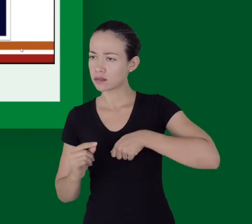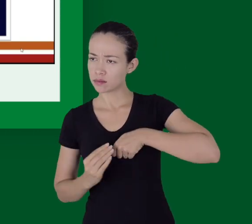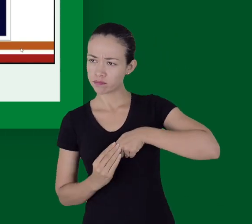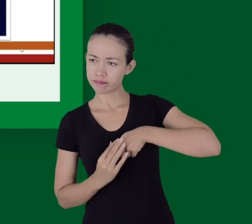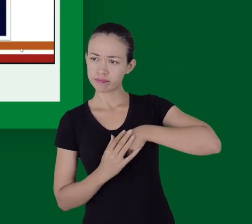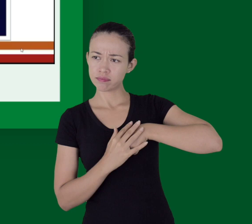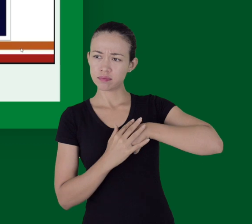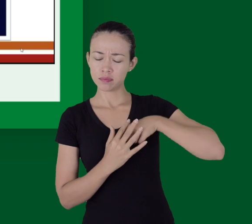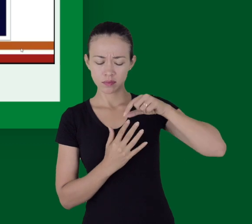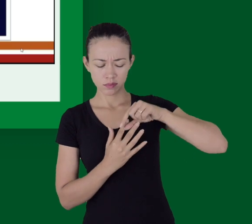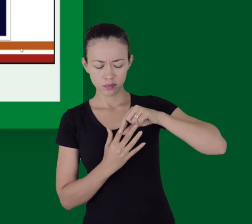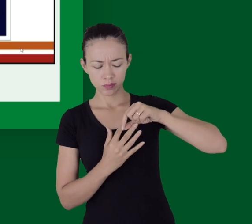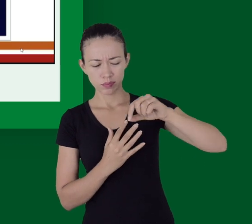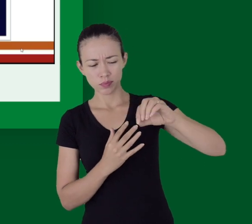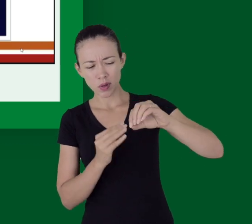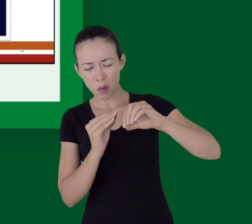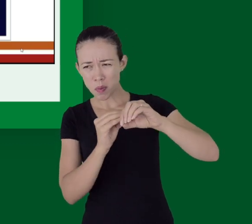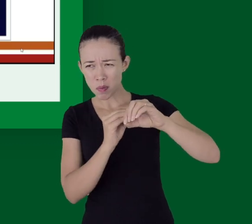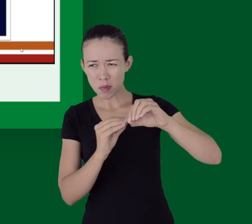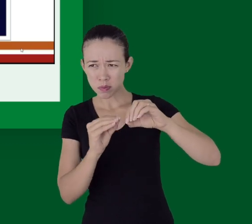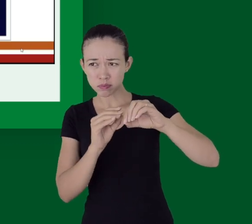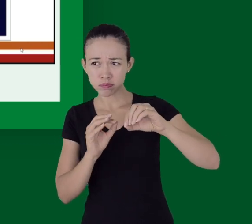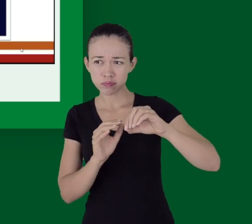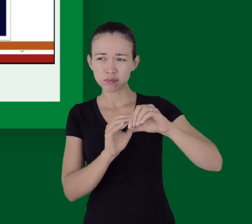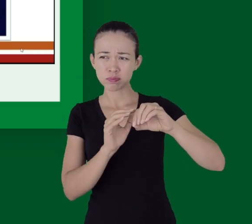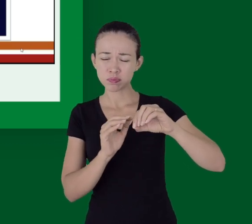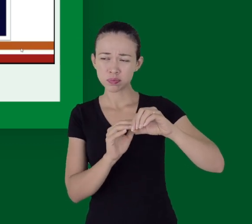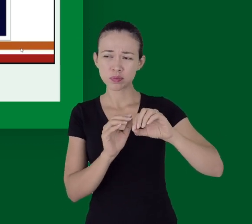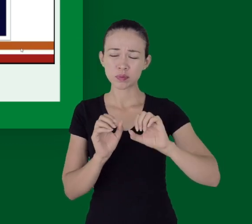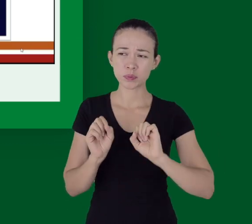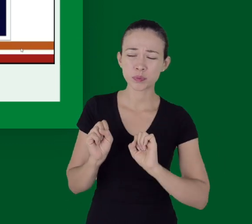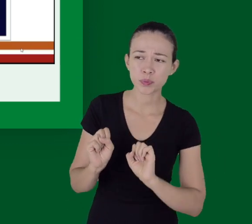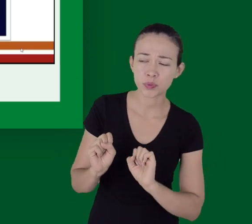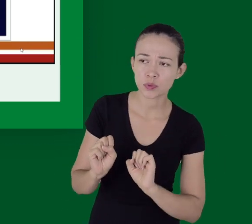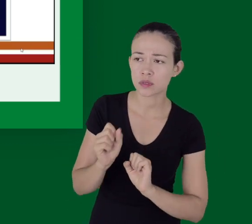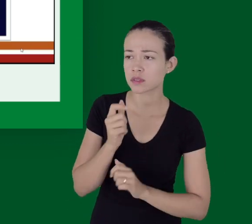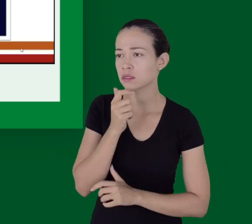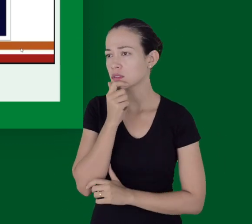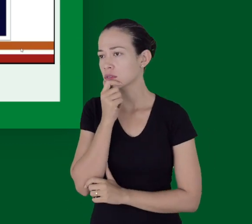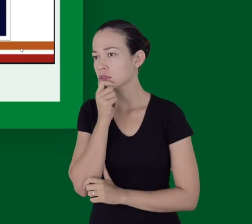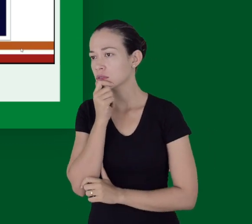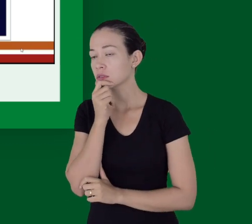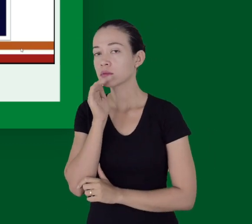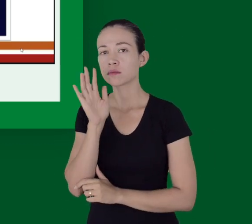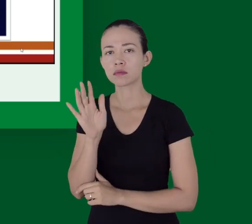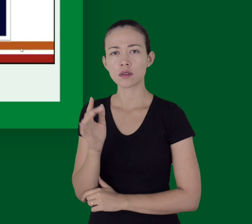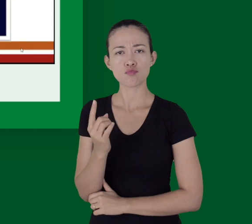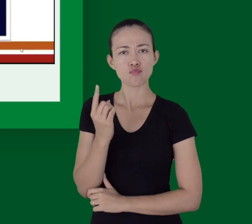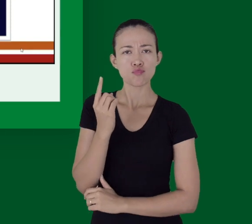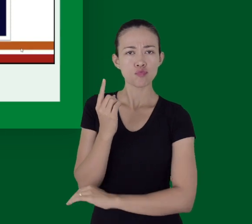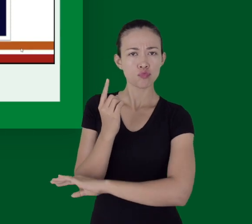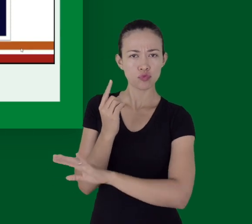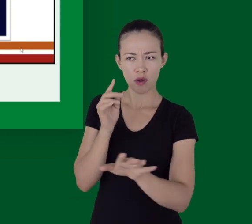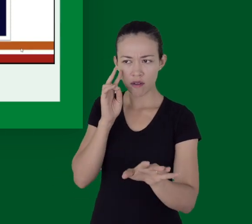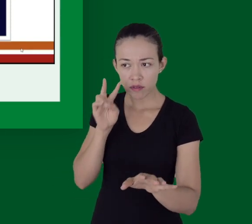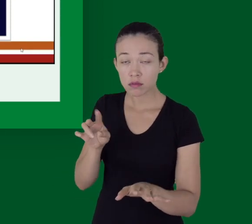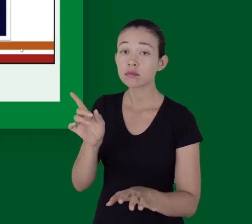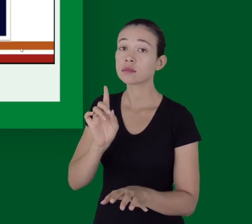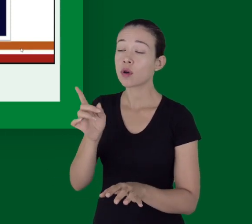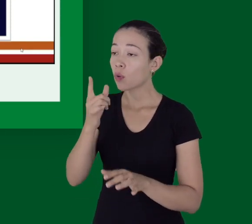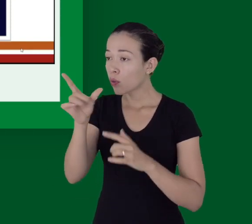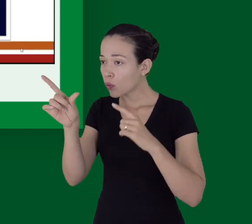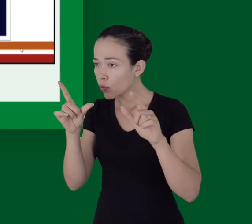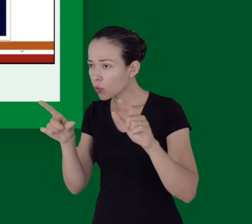podem levar a gente a pensar nessa síndrome, que é uma síndrome que mais mata no mundo, no Brasil, né? Então,